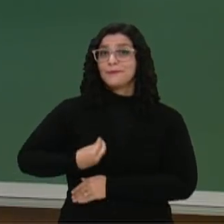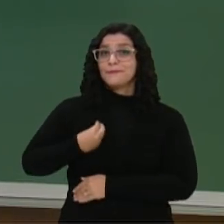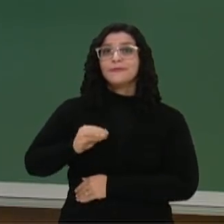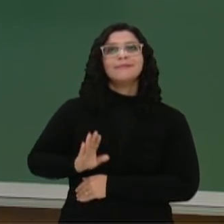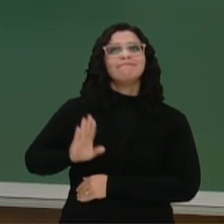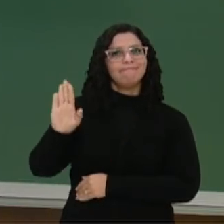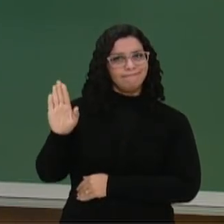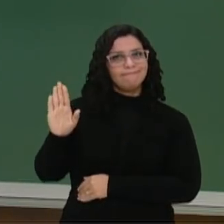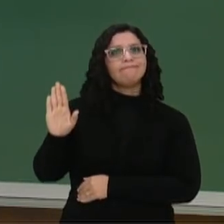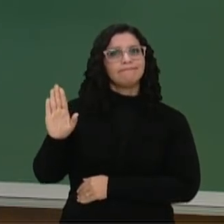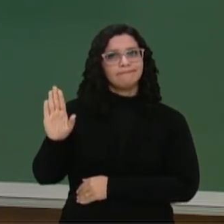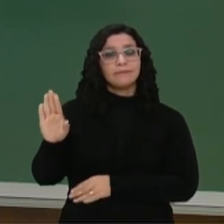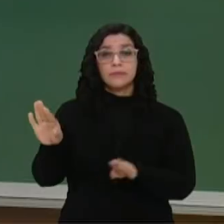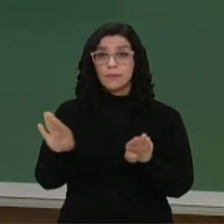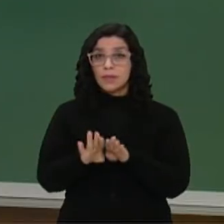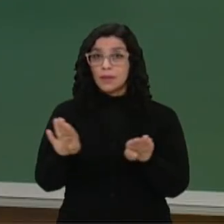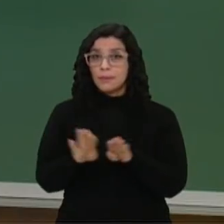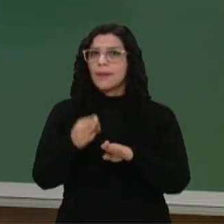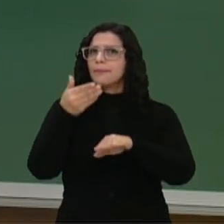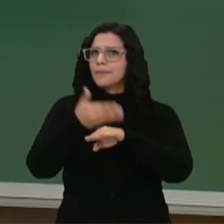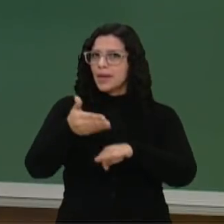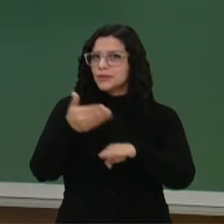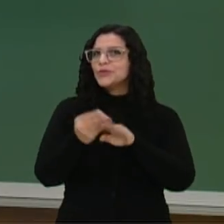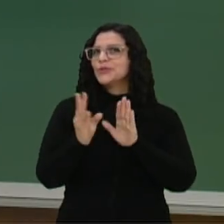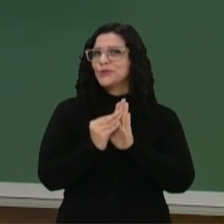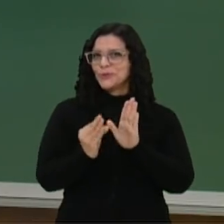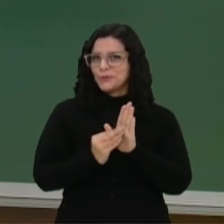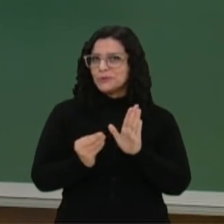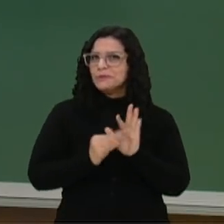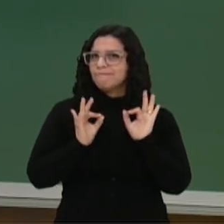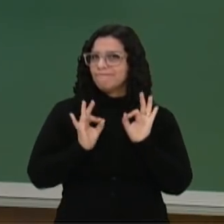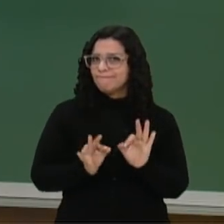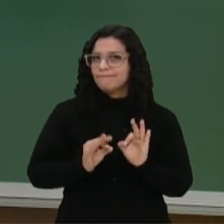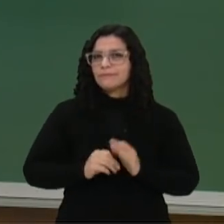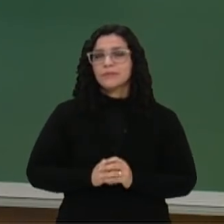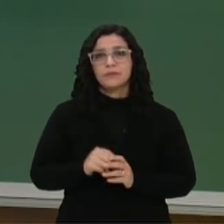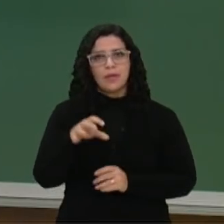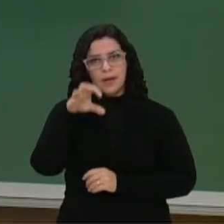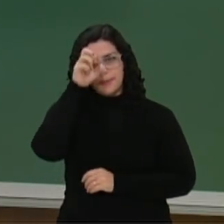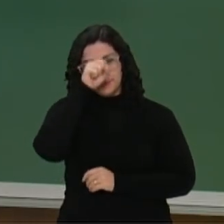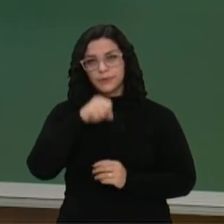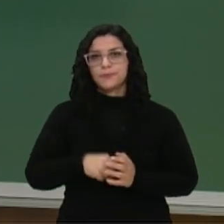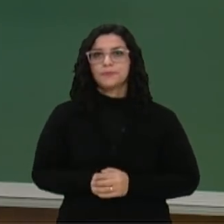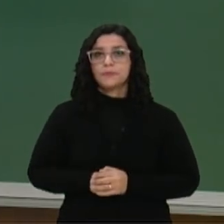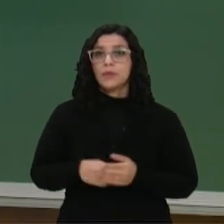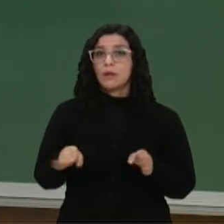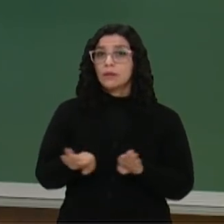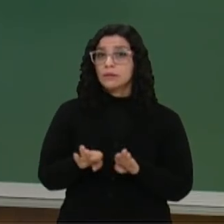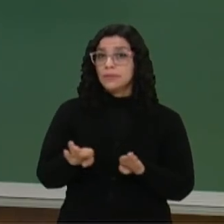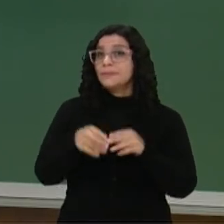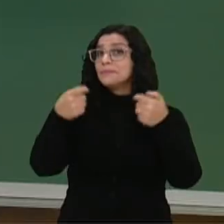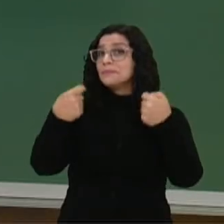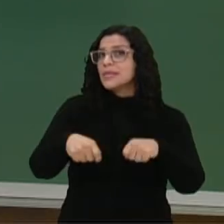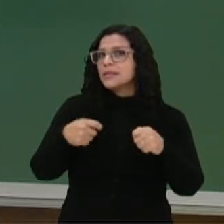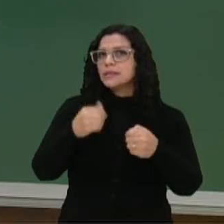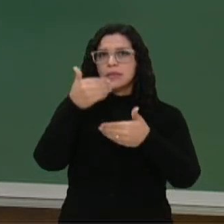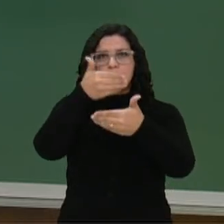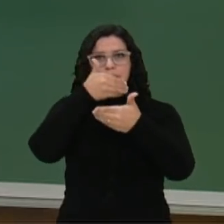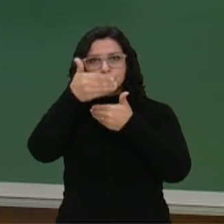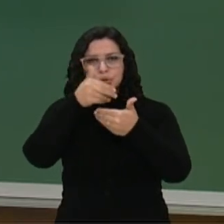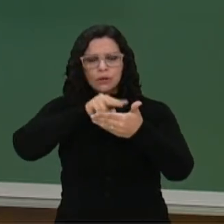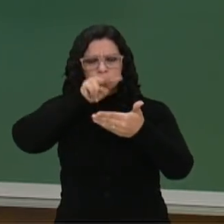presença na aula e, claro, exercita o conteúdo também que você aprendeu. Acesse também os